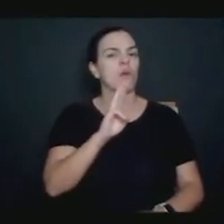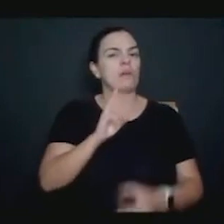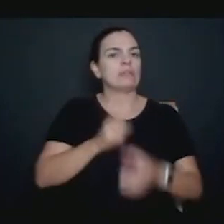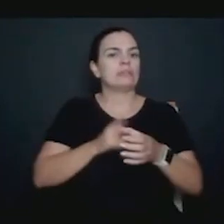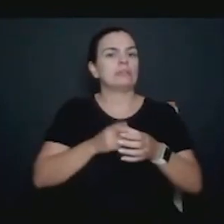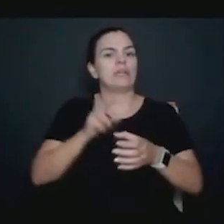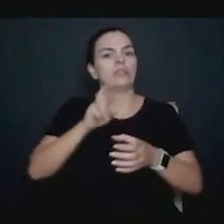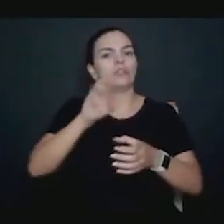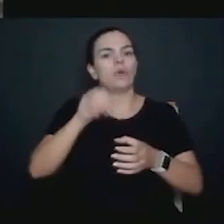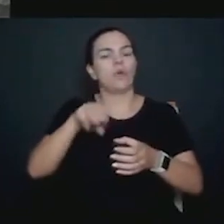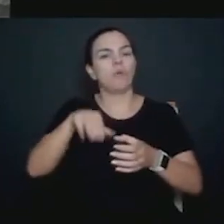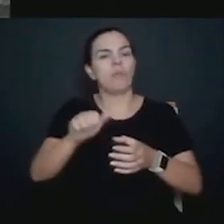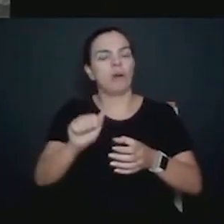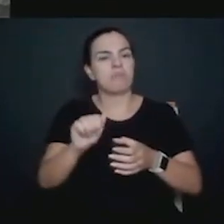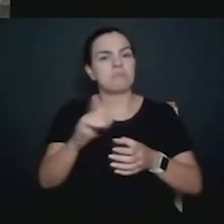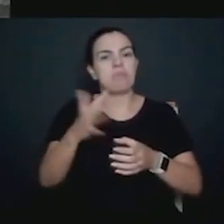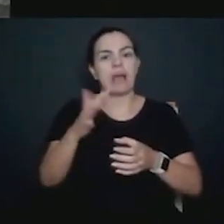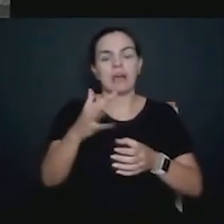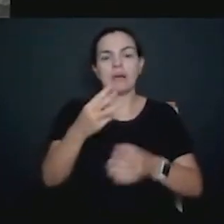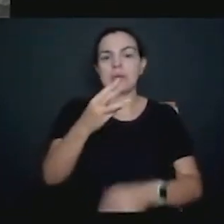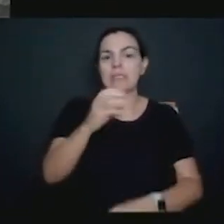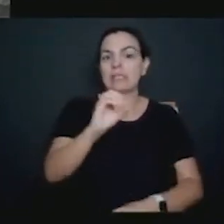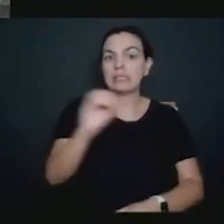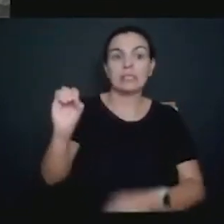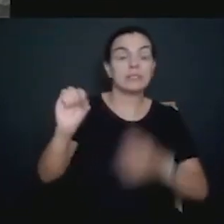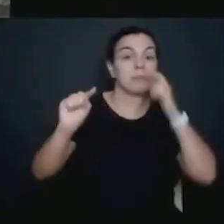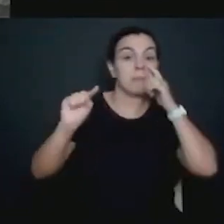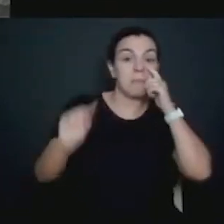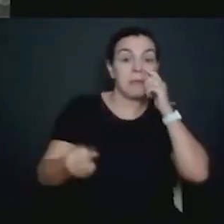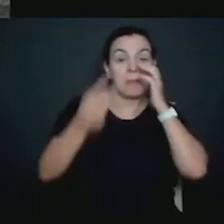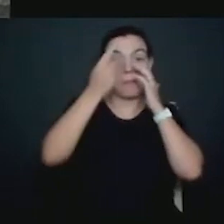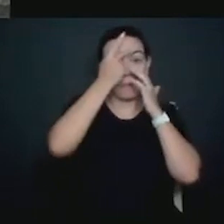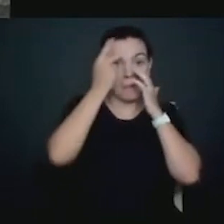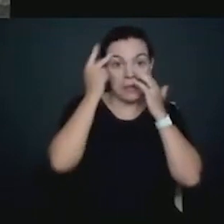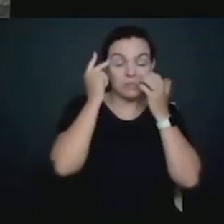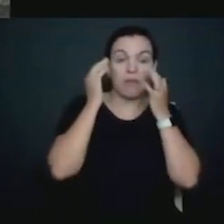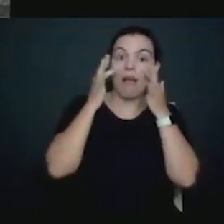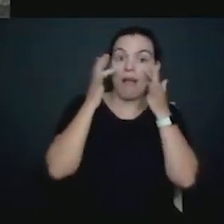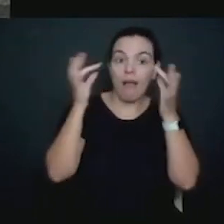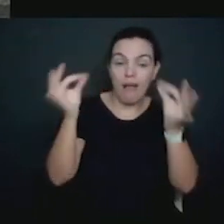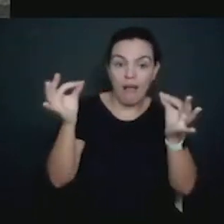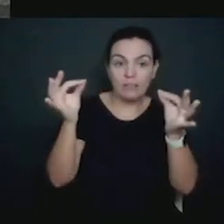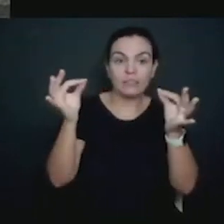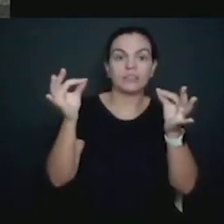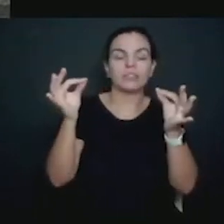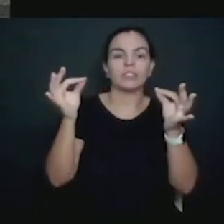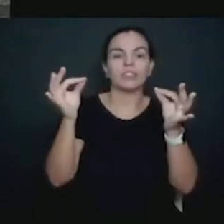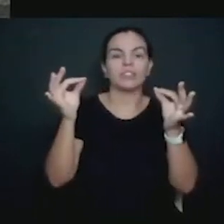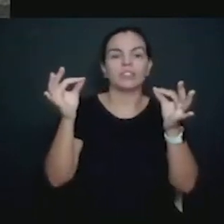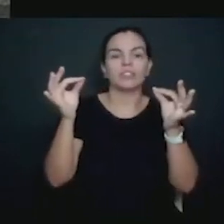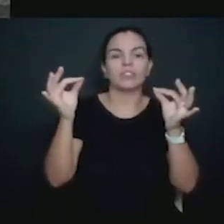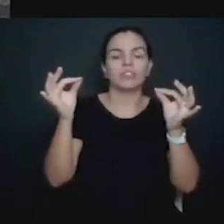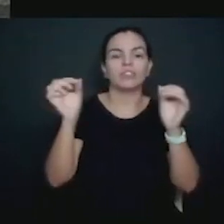300.000 ou 300.000 pessoas assistiram ao evento de dentro do muros do Vaticano